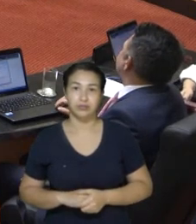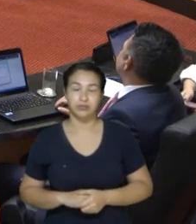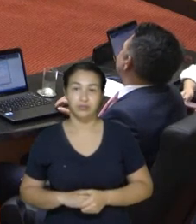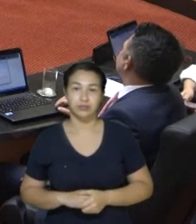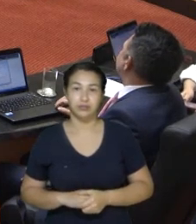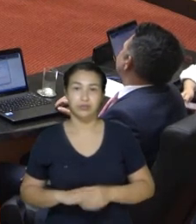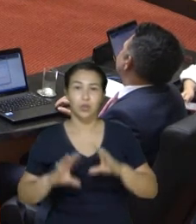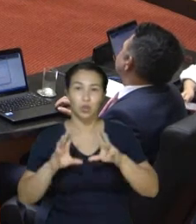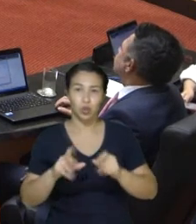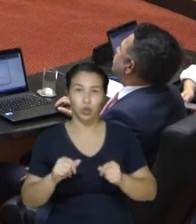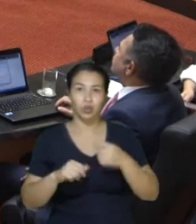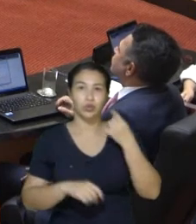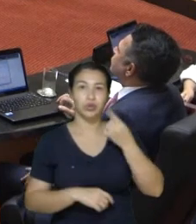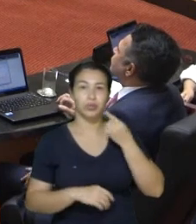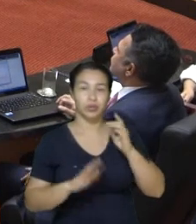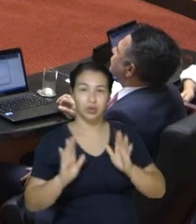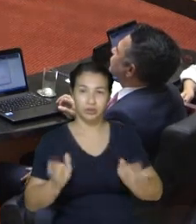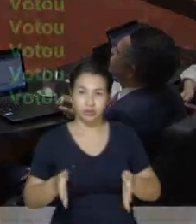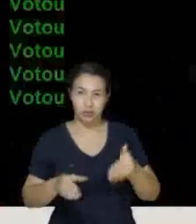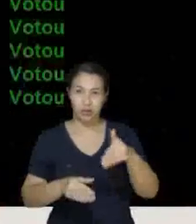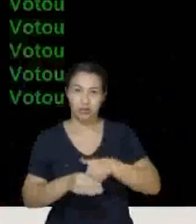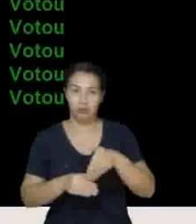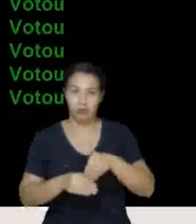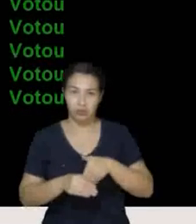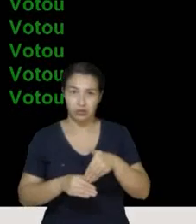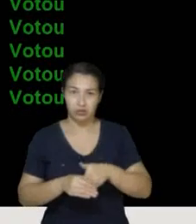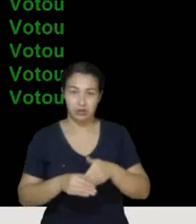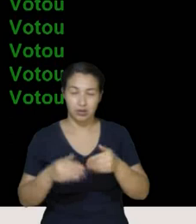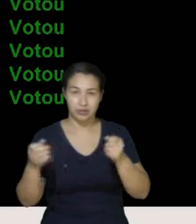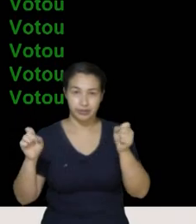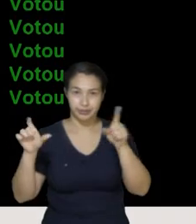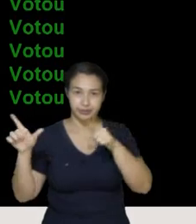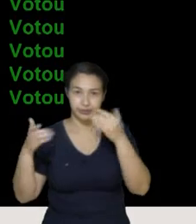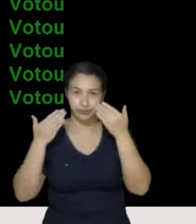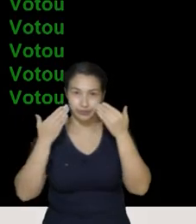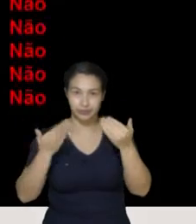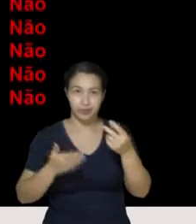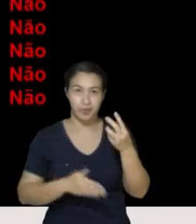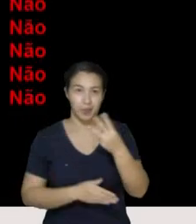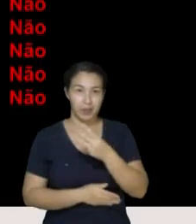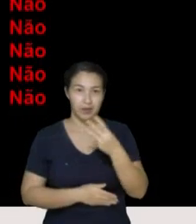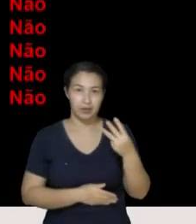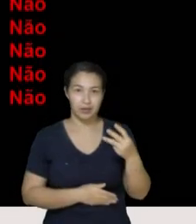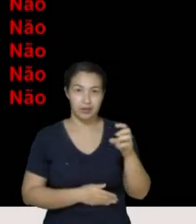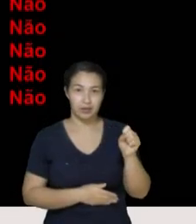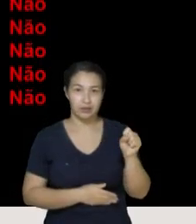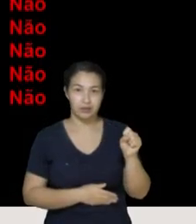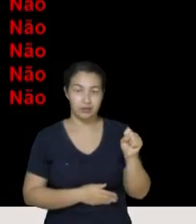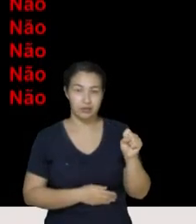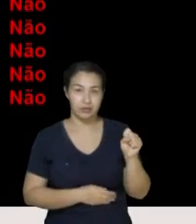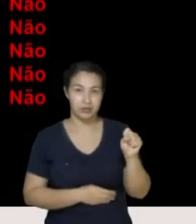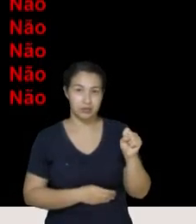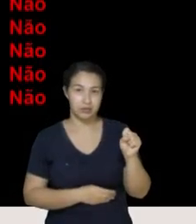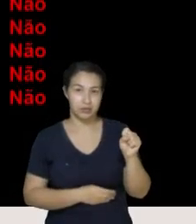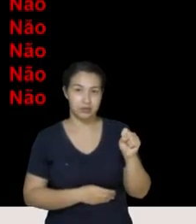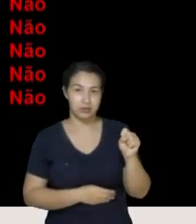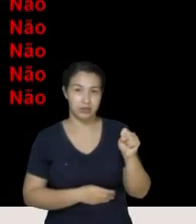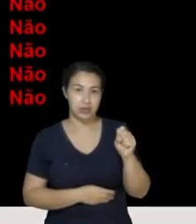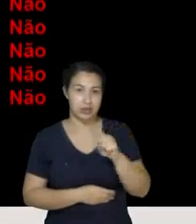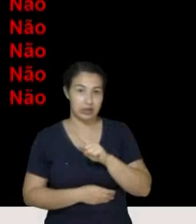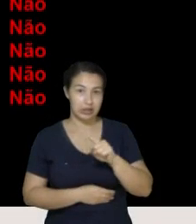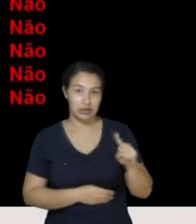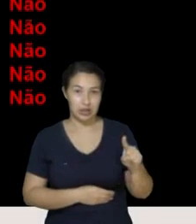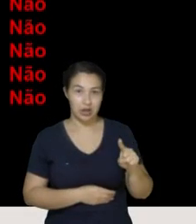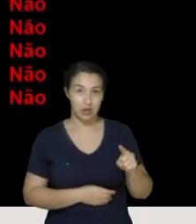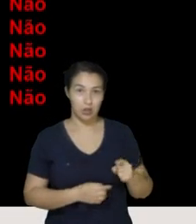Todos os deputados já fizeram a votação, que abra o painel. 33 deputados votaram, 33 não, nenhum